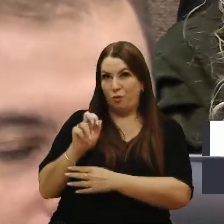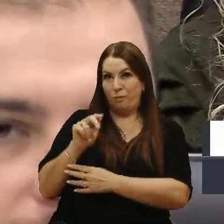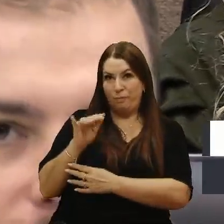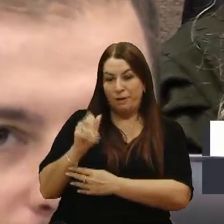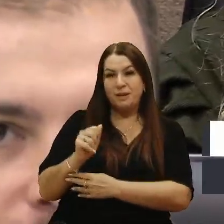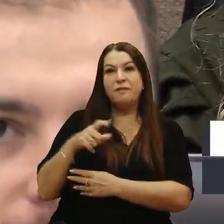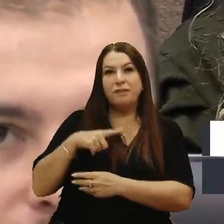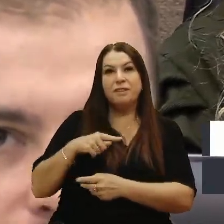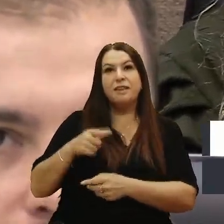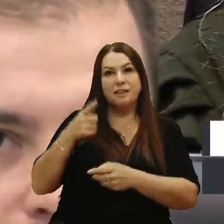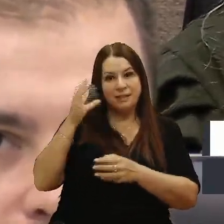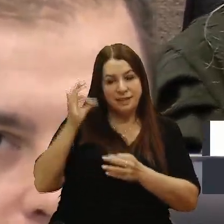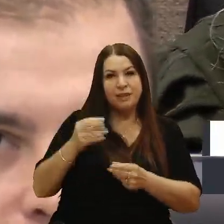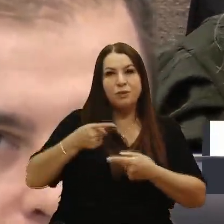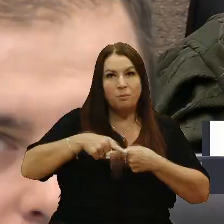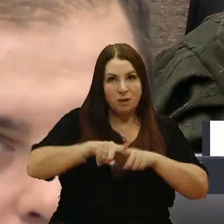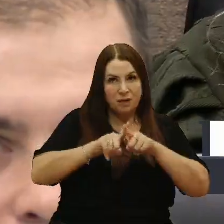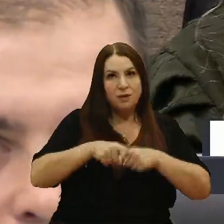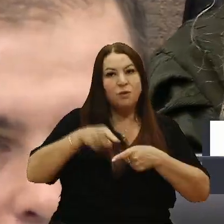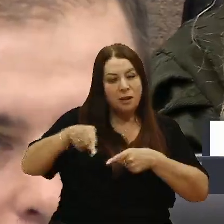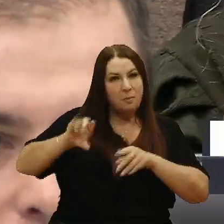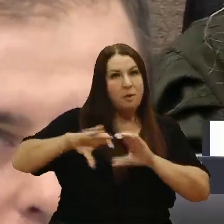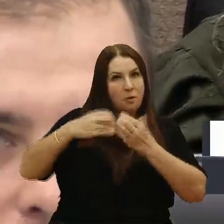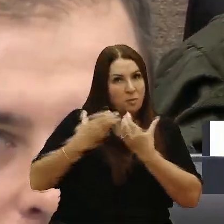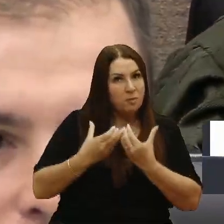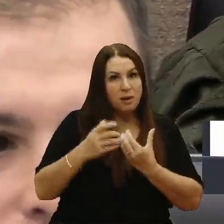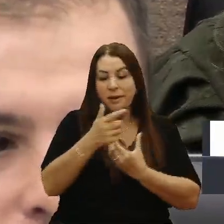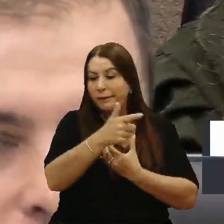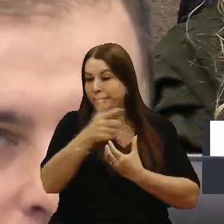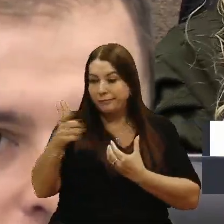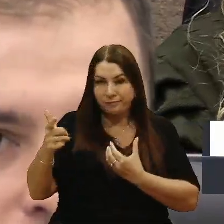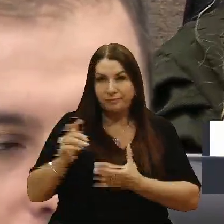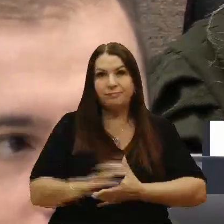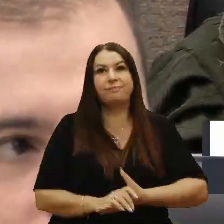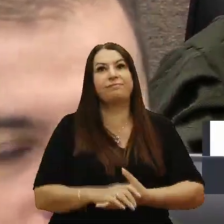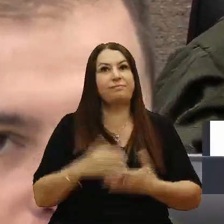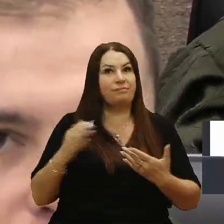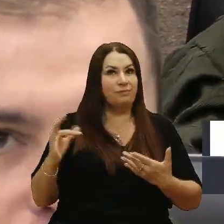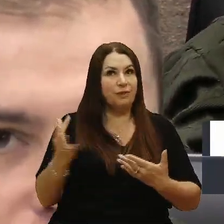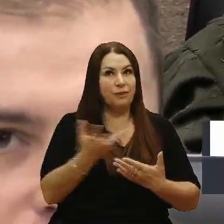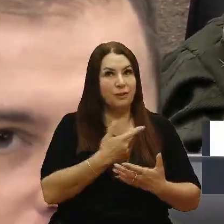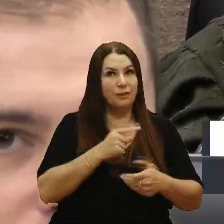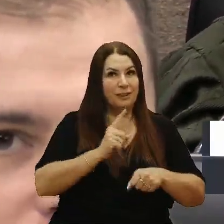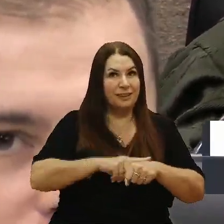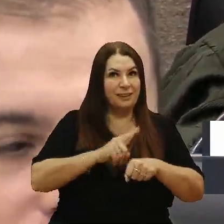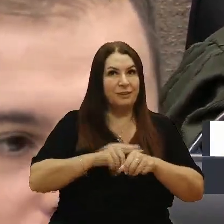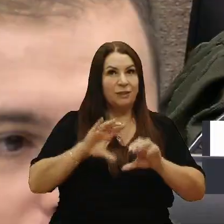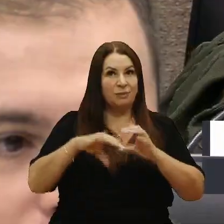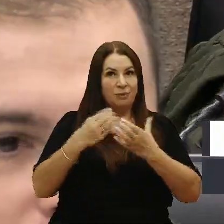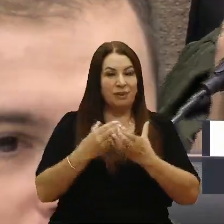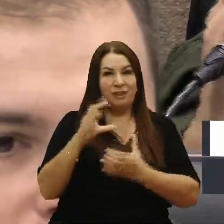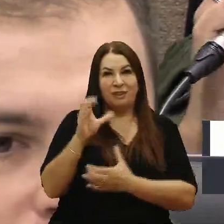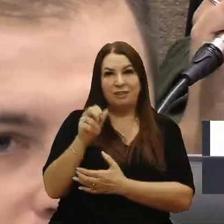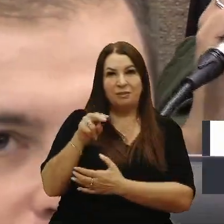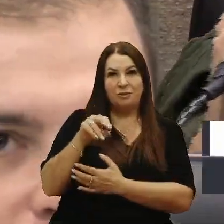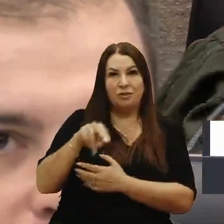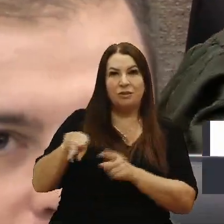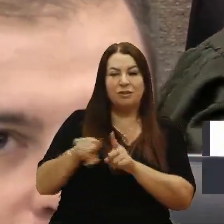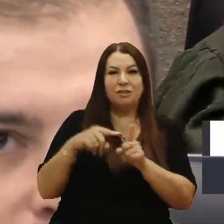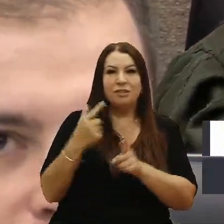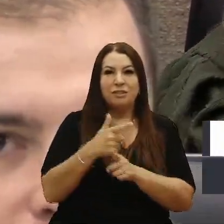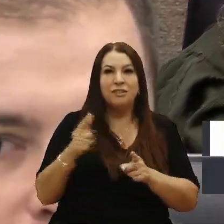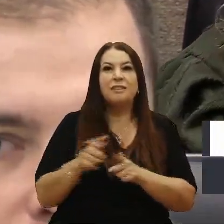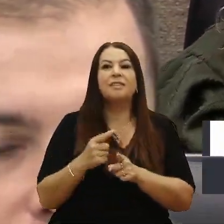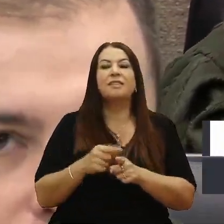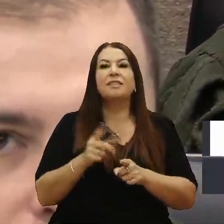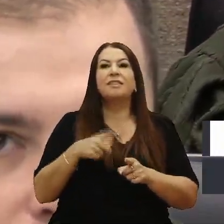um parquinho infantil naquela comunidade que não temos, né? Todo esse tempo aquela comunidade do Quênio não tem, e nós estamos